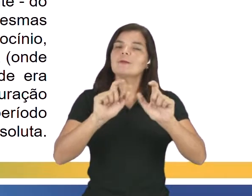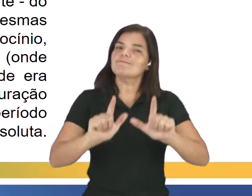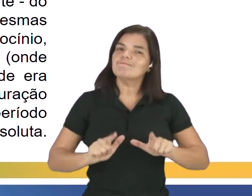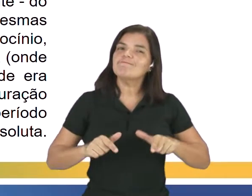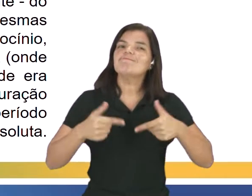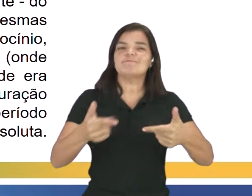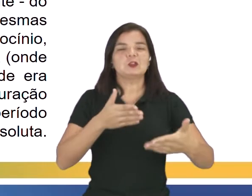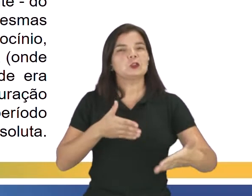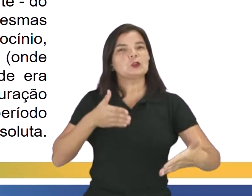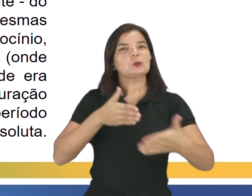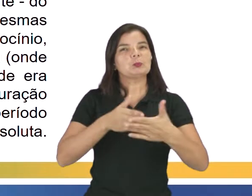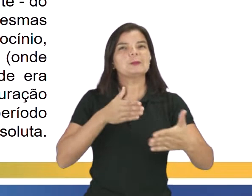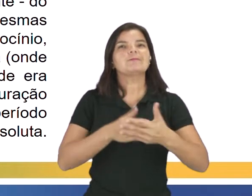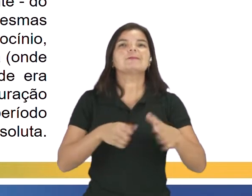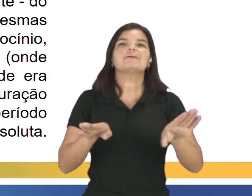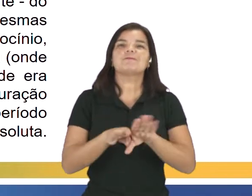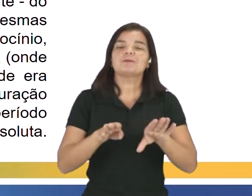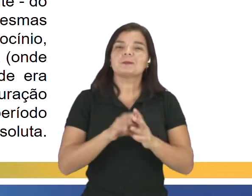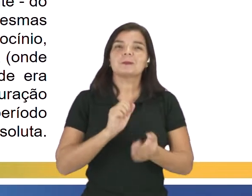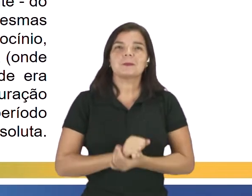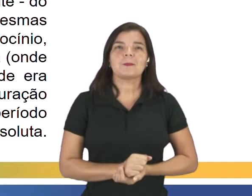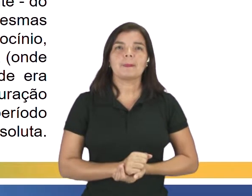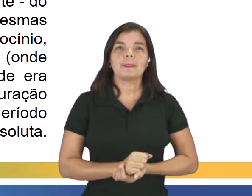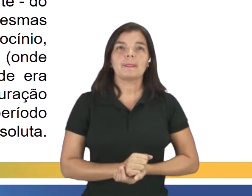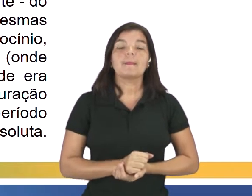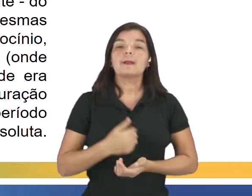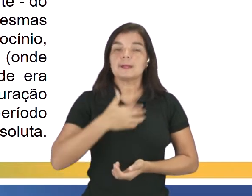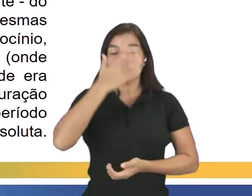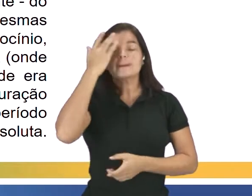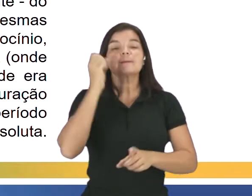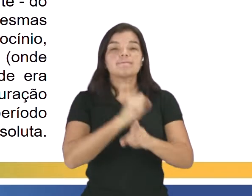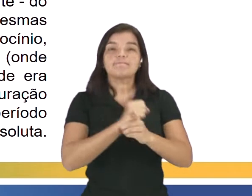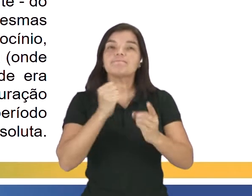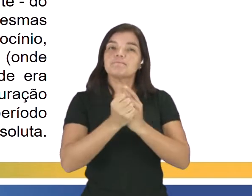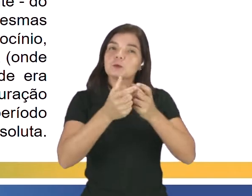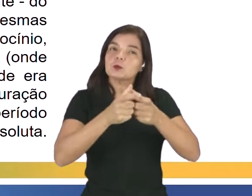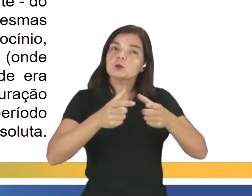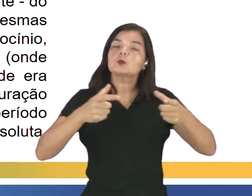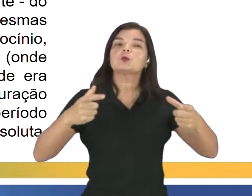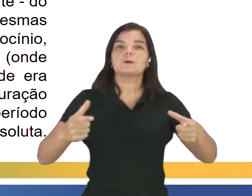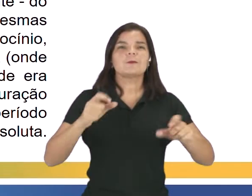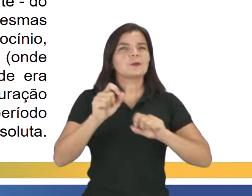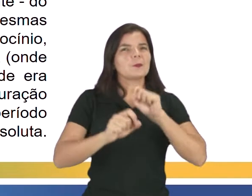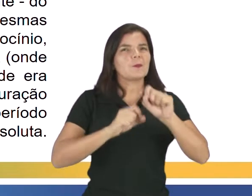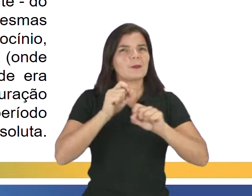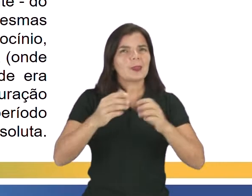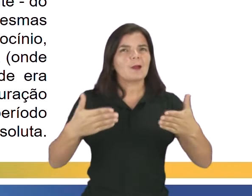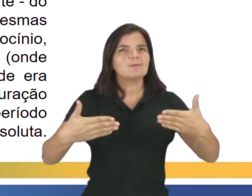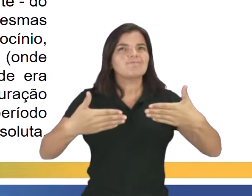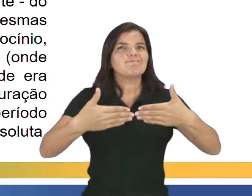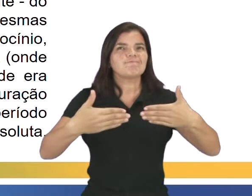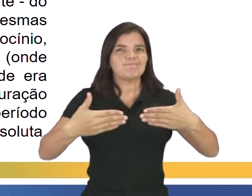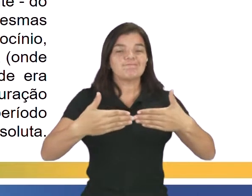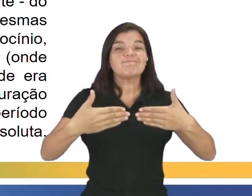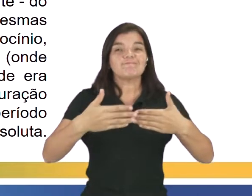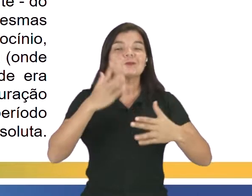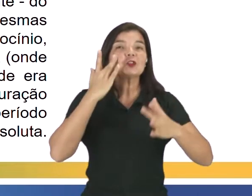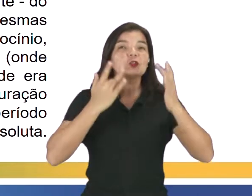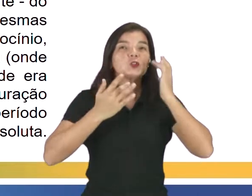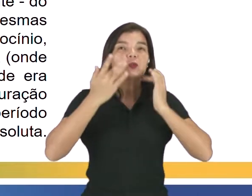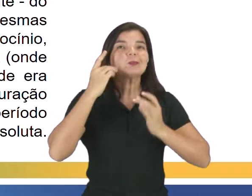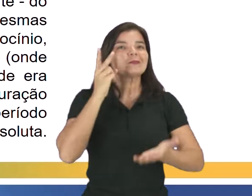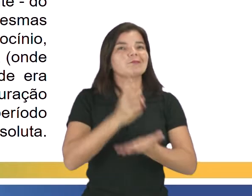deste limite. À medida em que a civilização ocidental evoluía, a tendência de se fechar a caixa